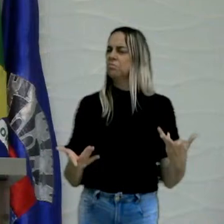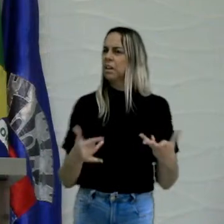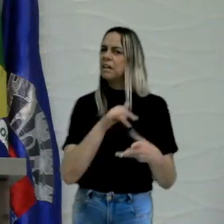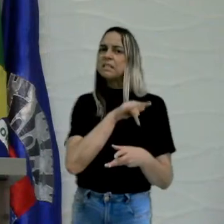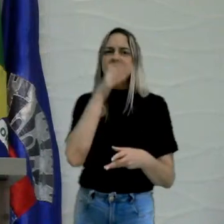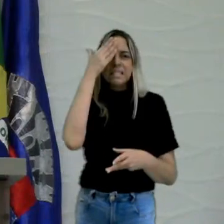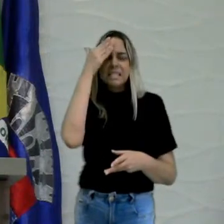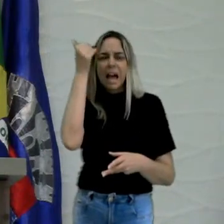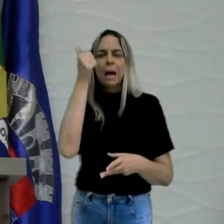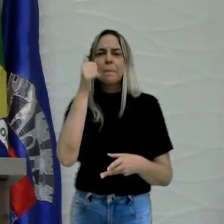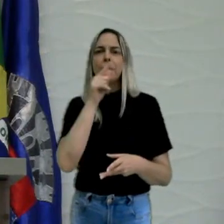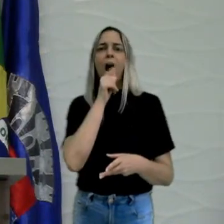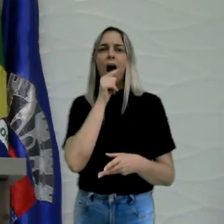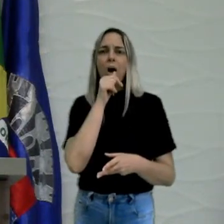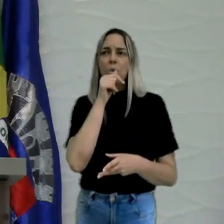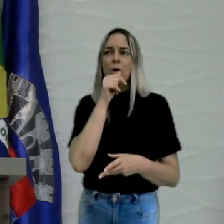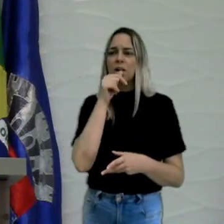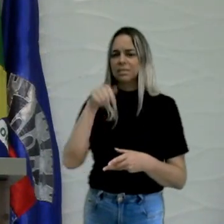um caos no abastecimento.